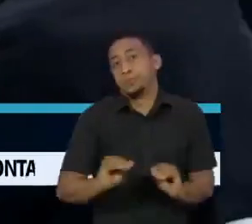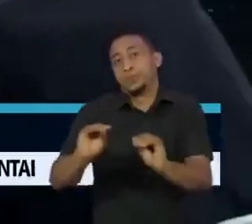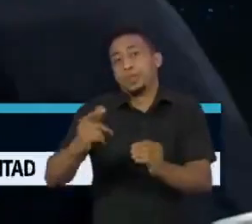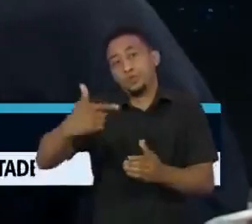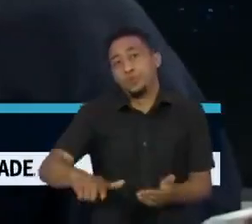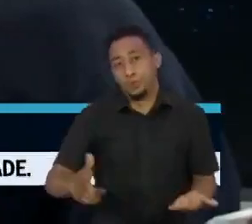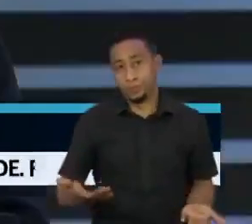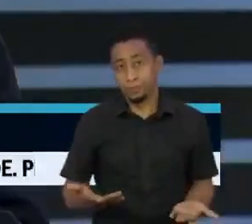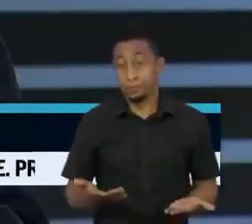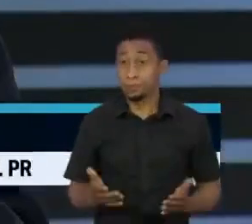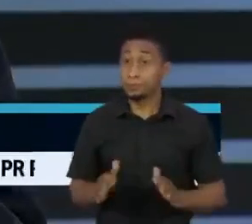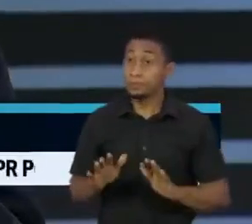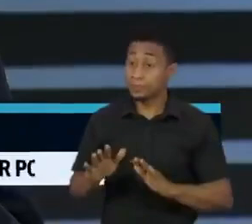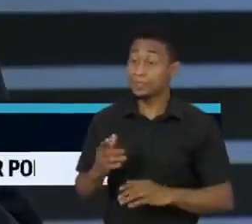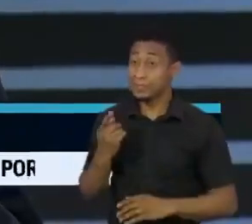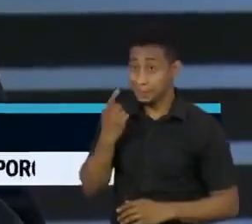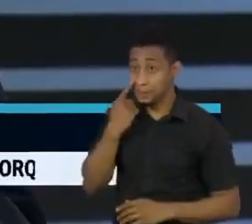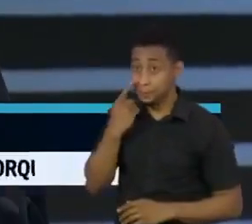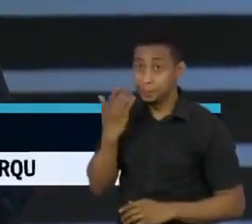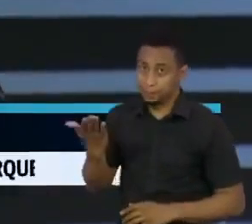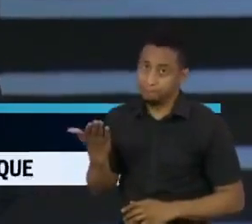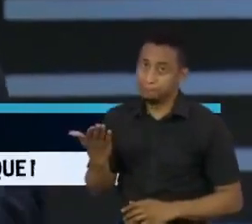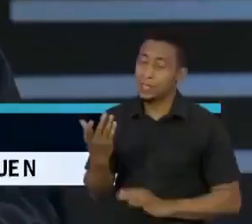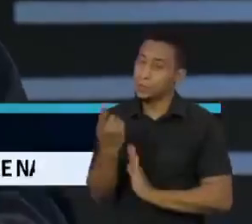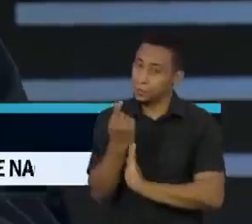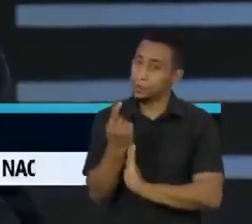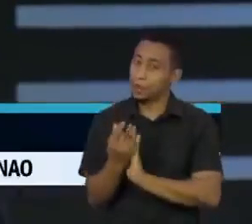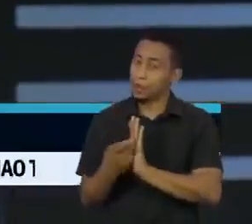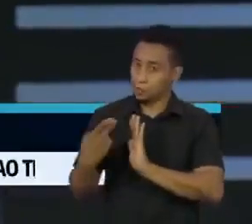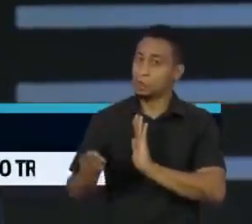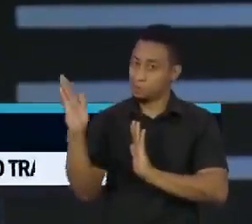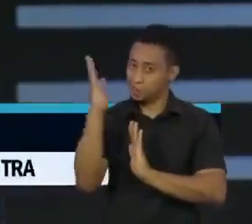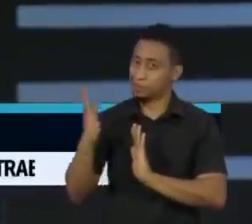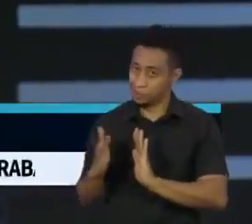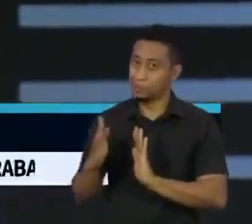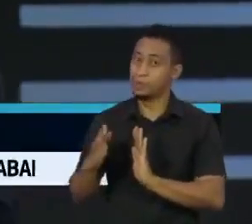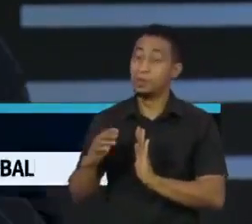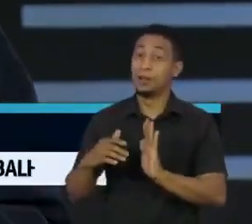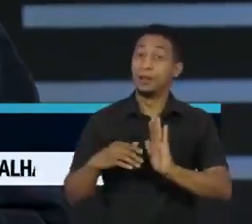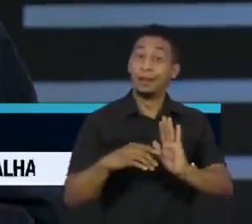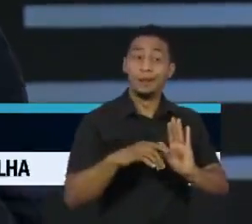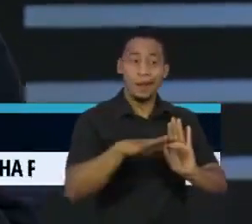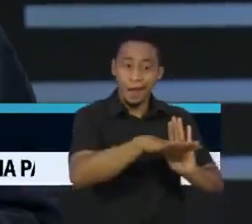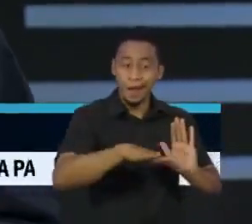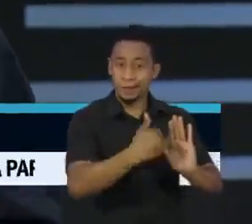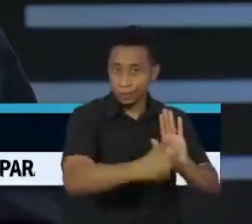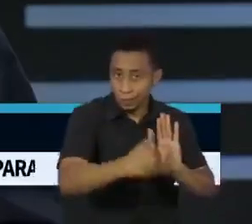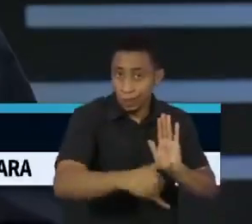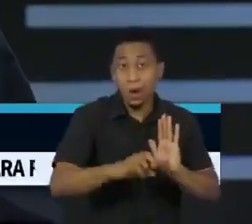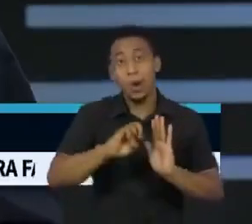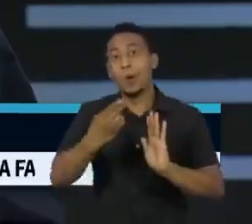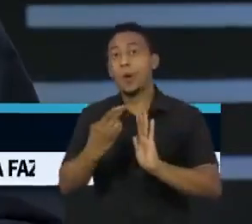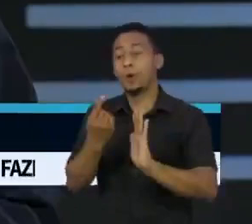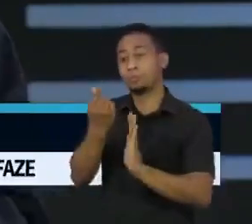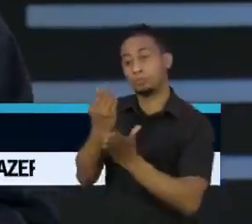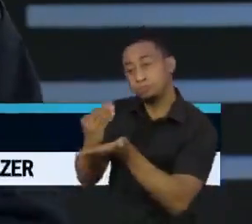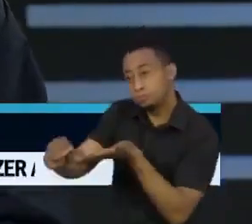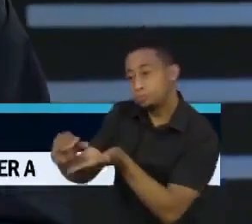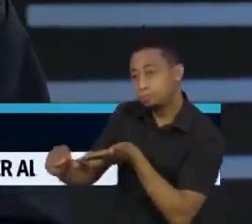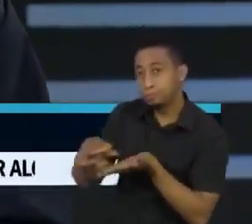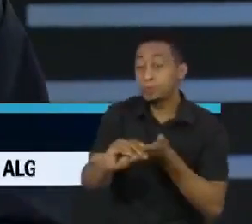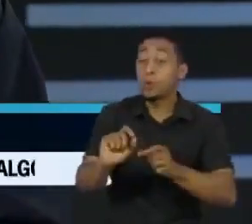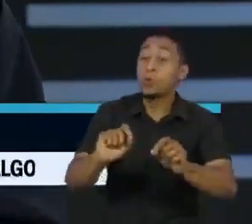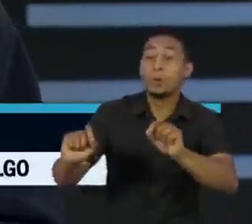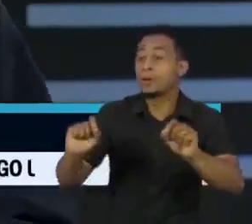Cara, você vê os valores de um país ou pelo sistema tributário ou pelo sistema de orçamento, tá certo? É o que é prioridade e o que não é prioridade.